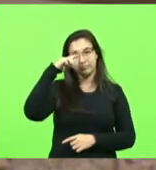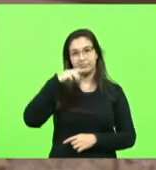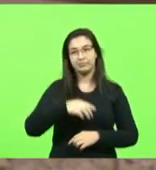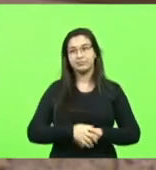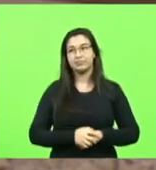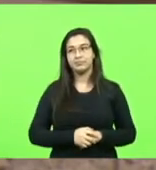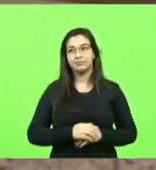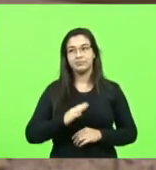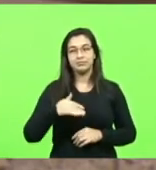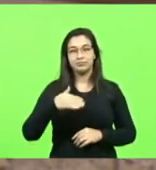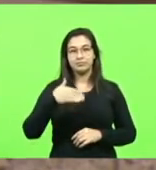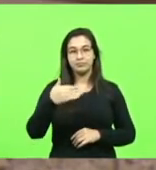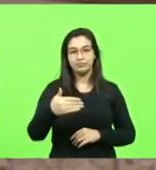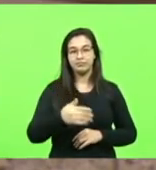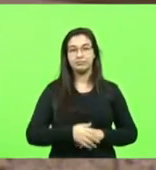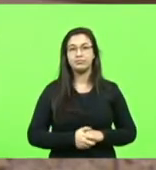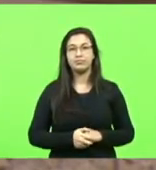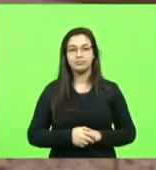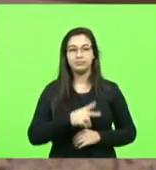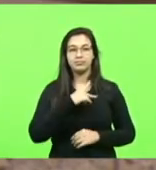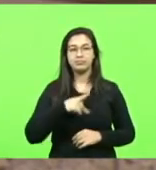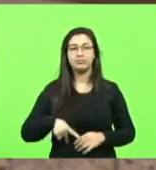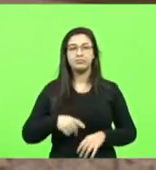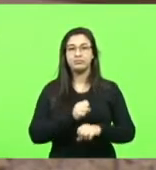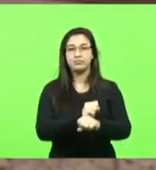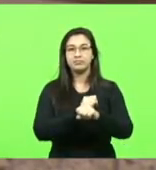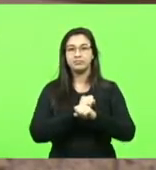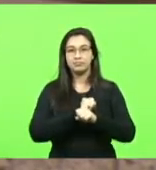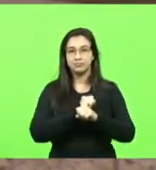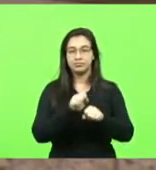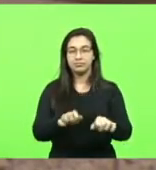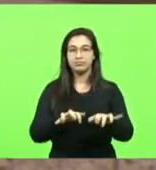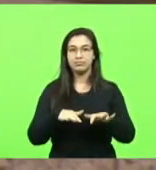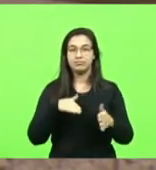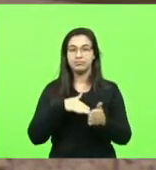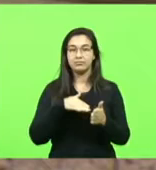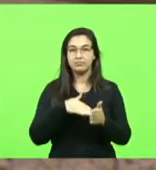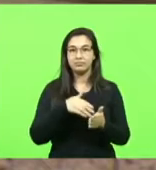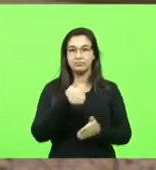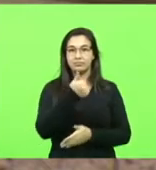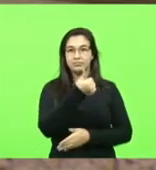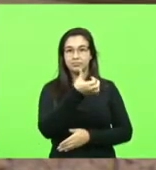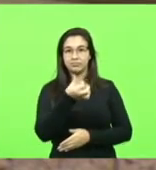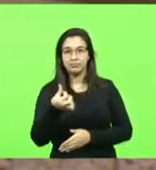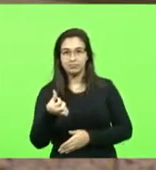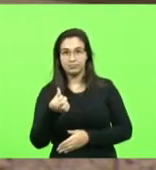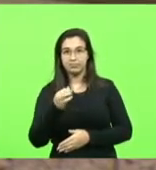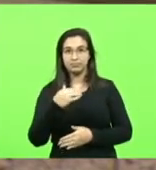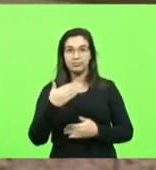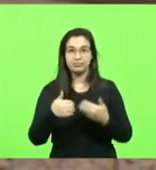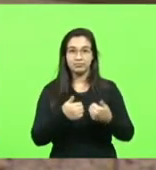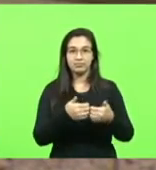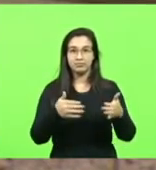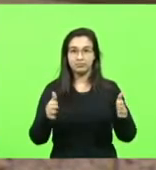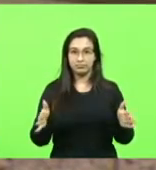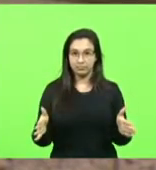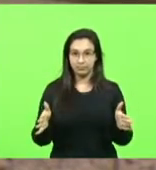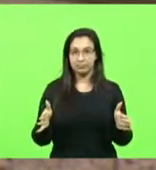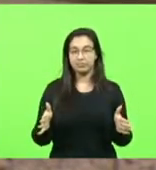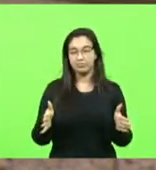Ato contínuo. O senhor presidente suspendeu a sessão até as 16 horas. Reaberta a sessão. O senhor presidente